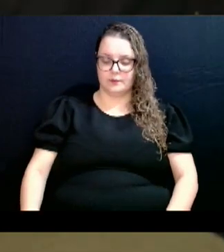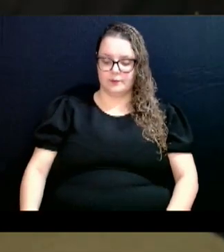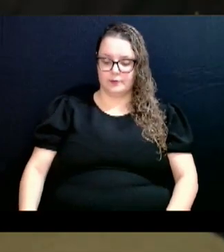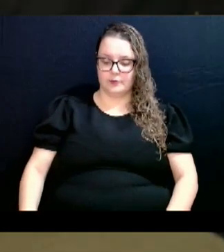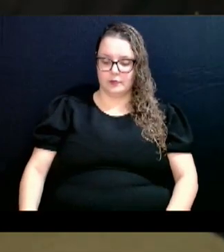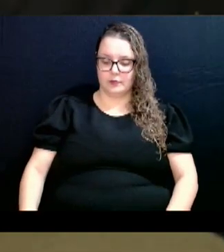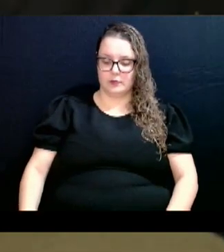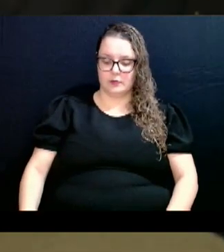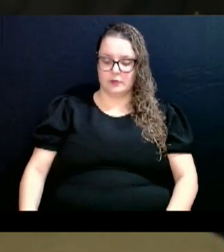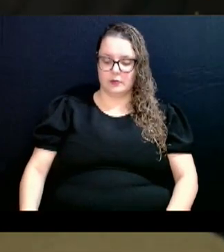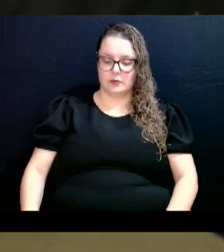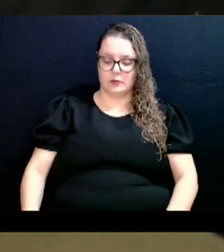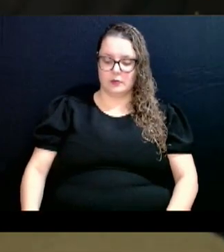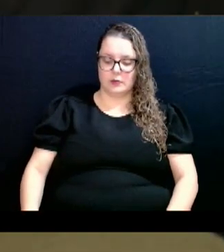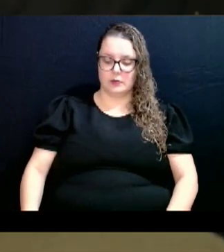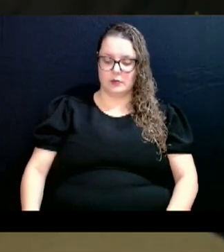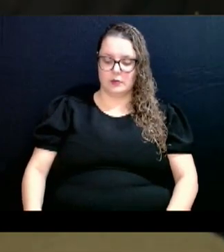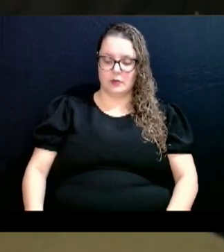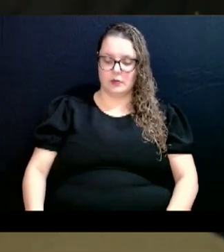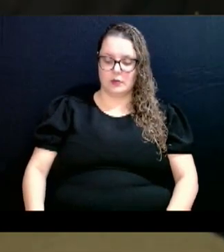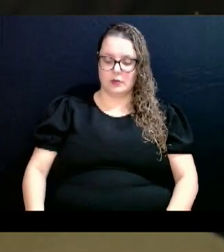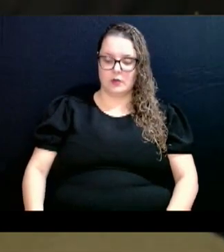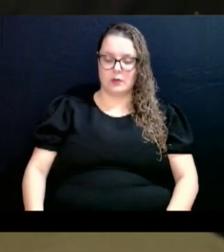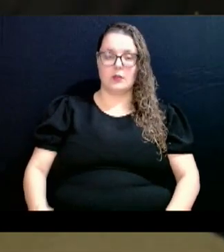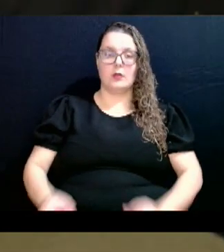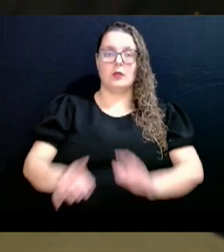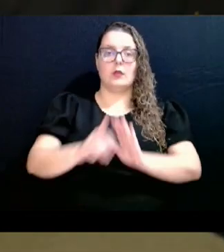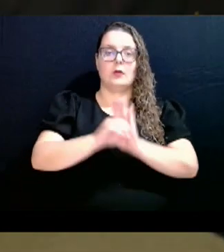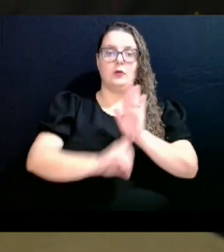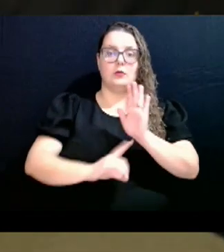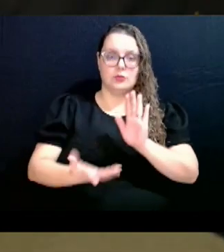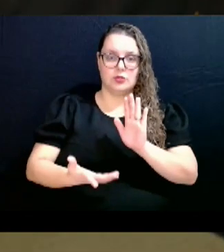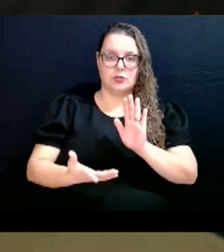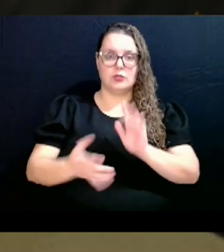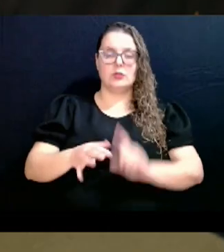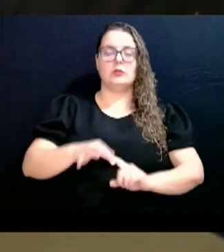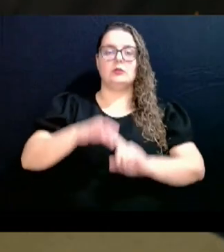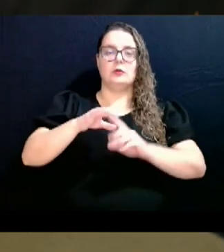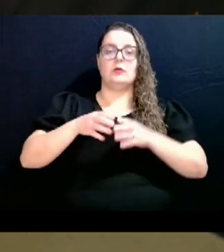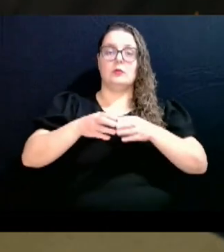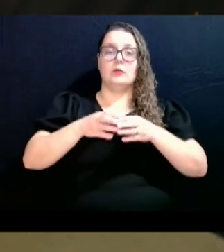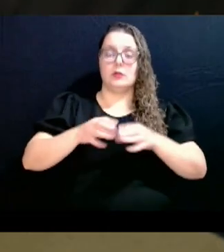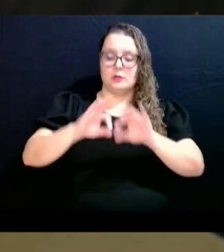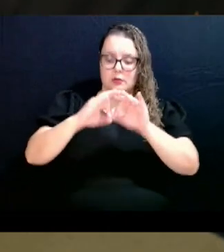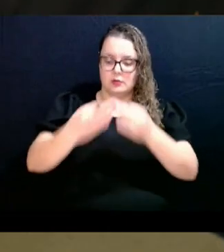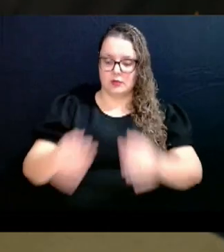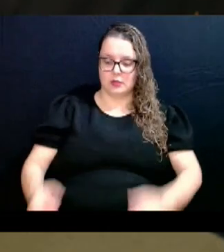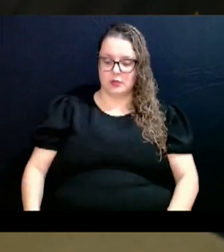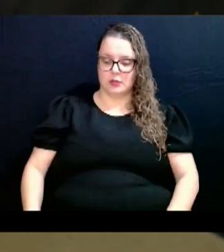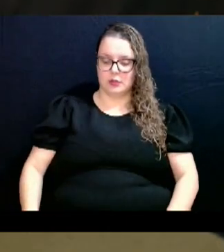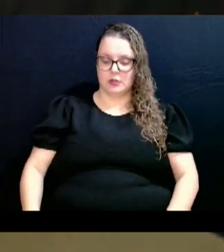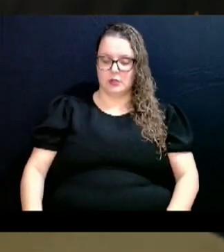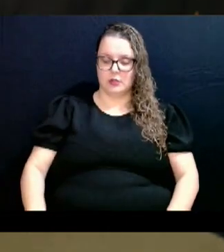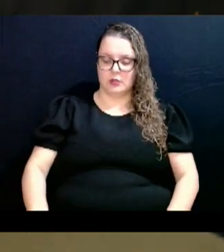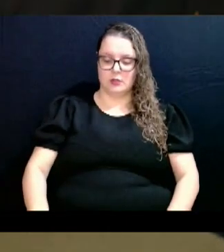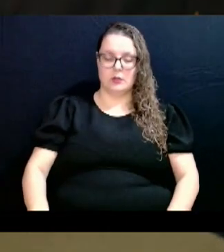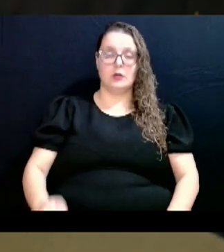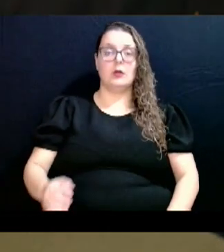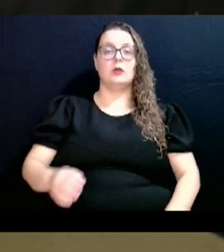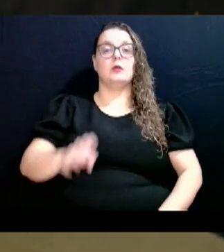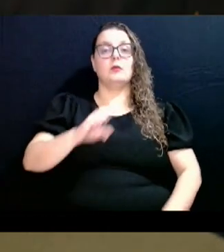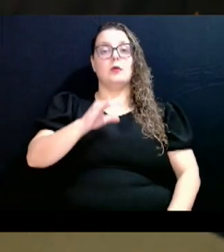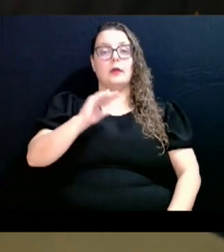prioridade, o direito à convivência familiar. O ECA, por sua vez, ele vem reforçar a importância dessa convivência e prevê